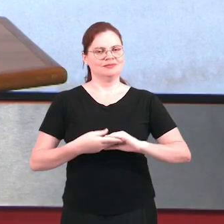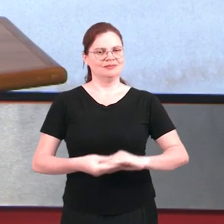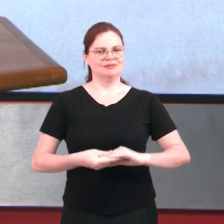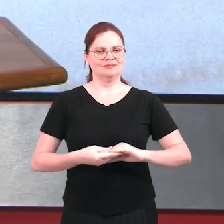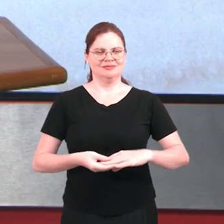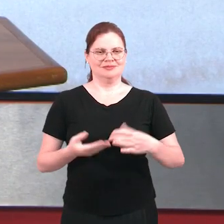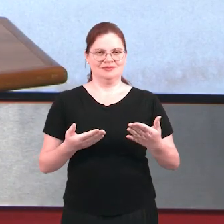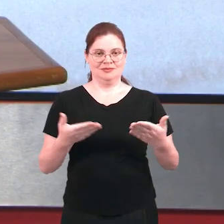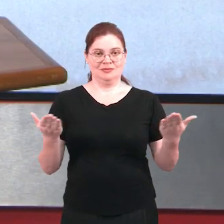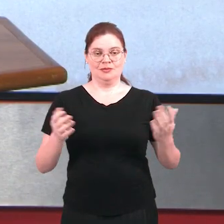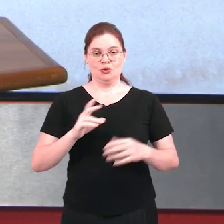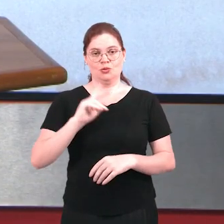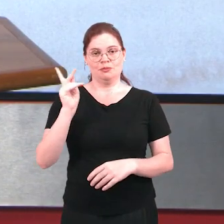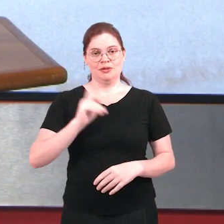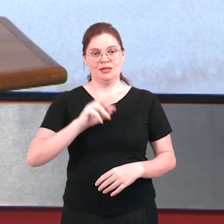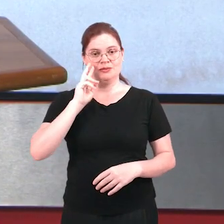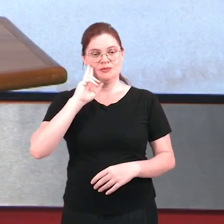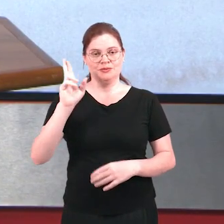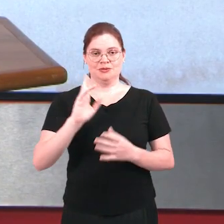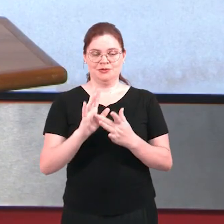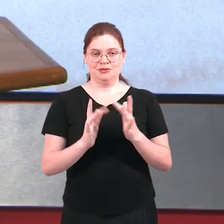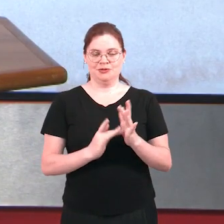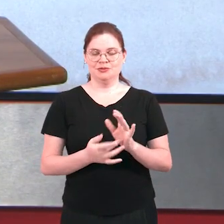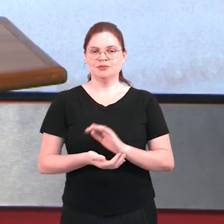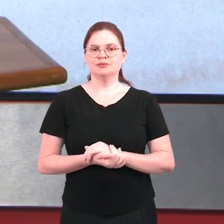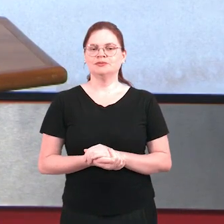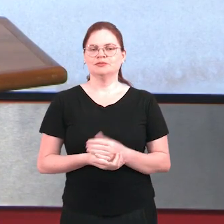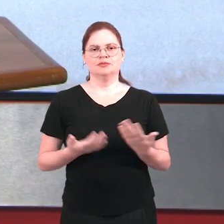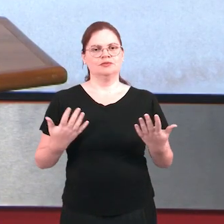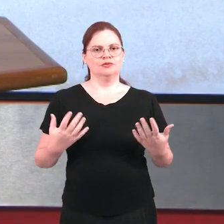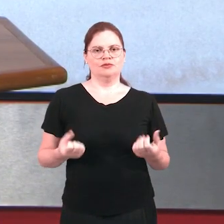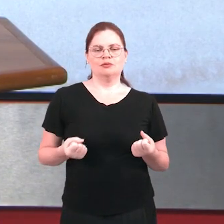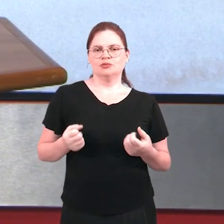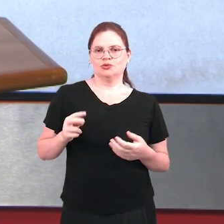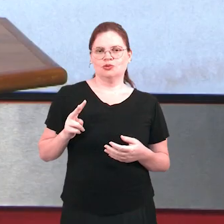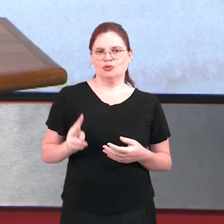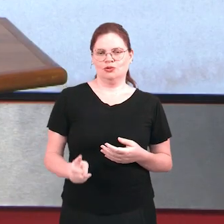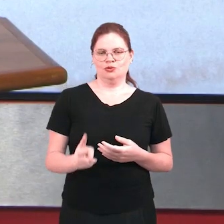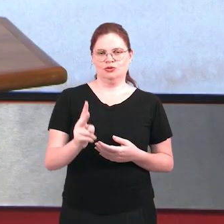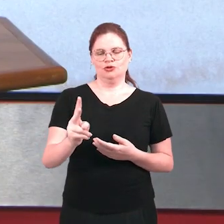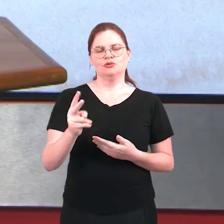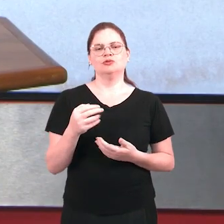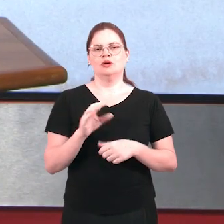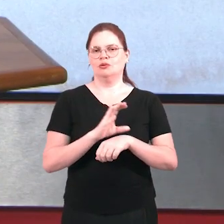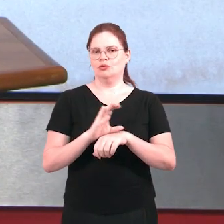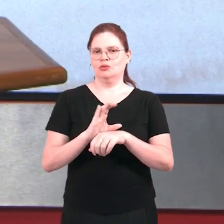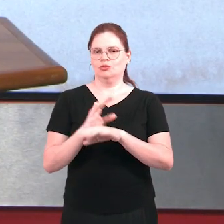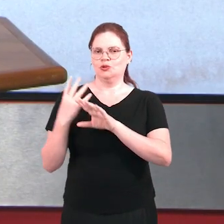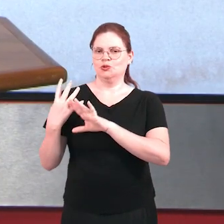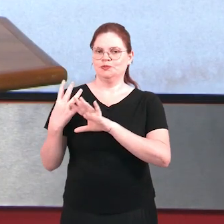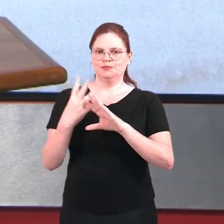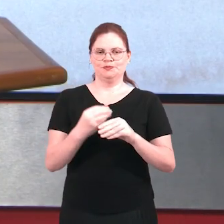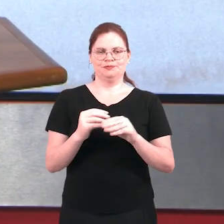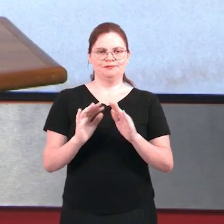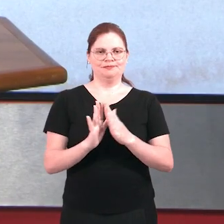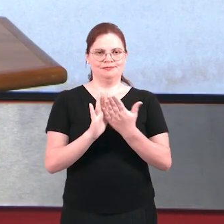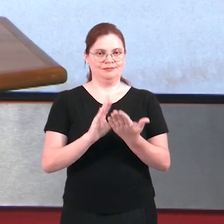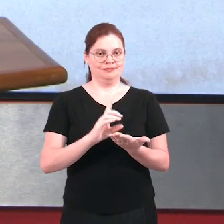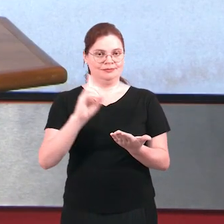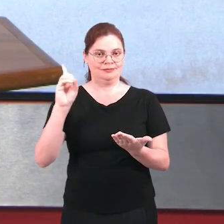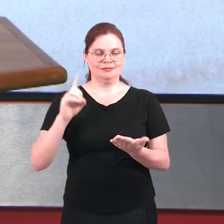Saúdo com a paz do Senhor Jesus. Dando sequência ao nosso curso de síntese da